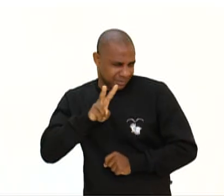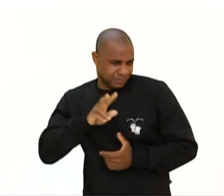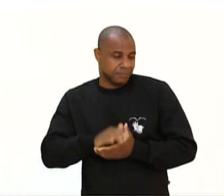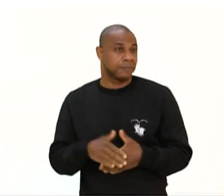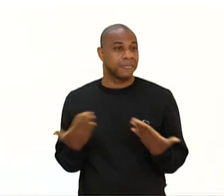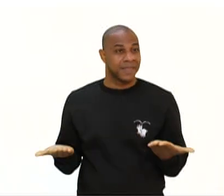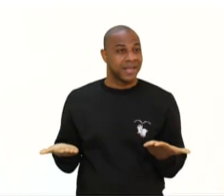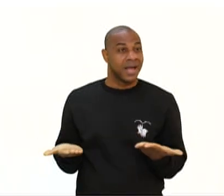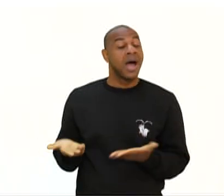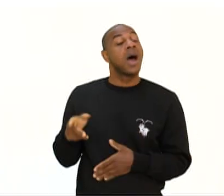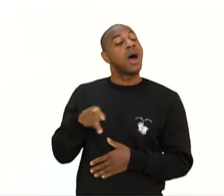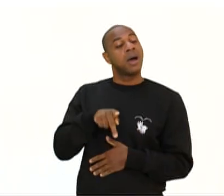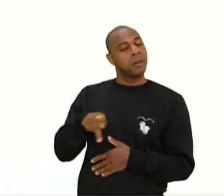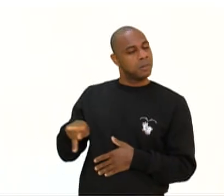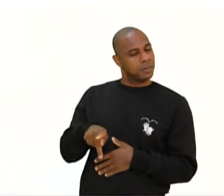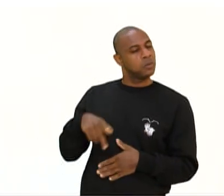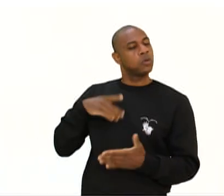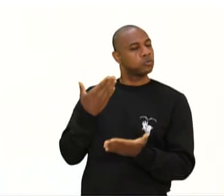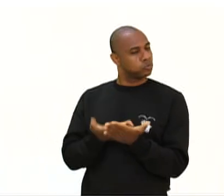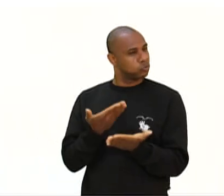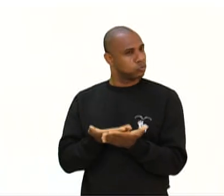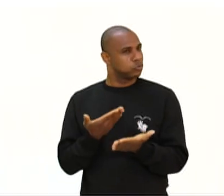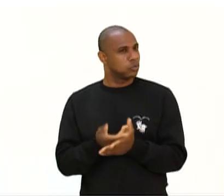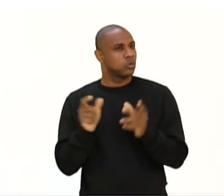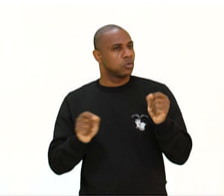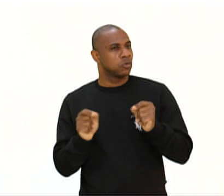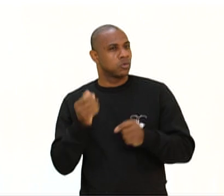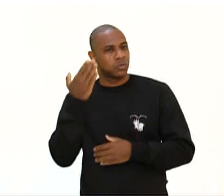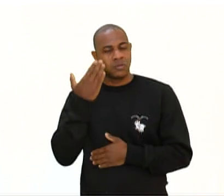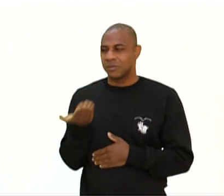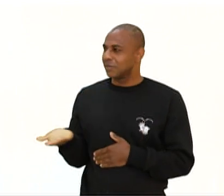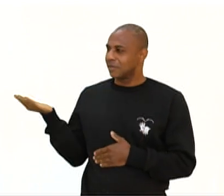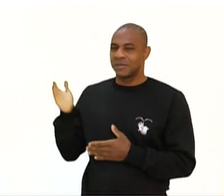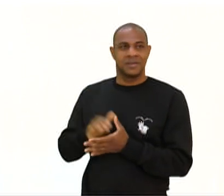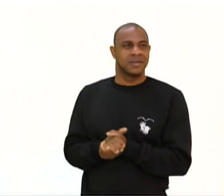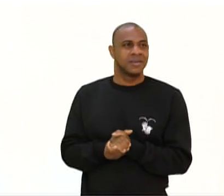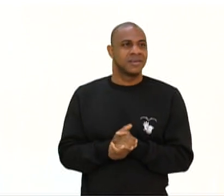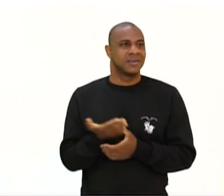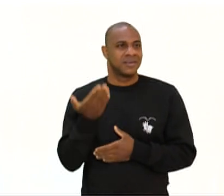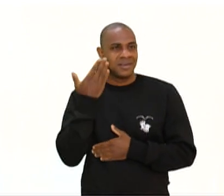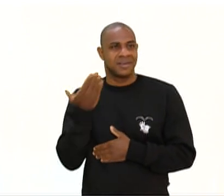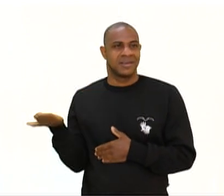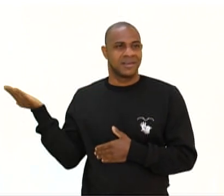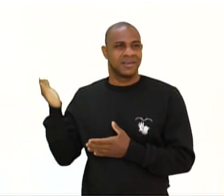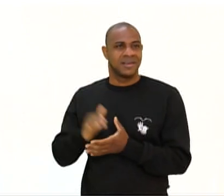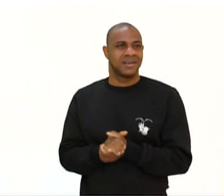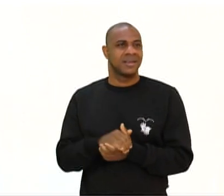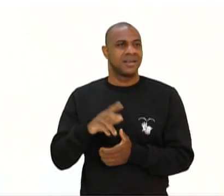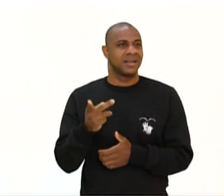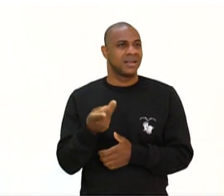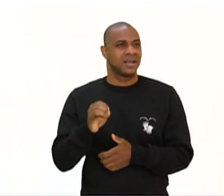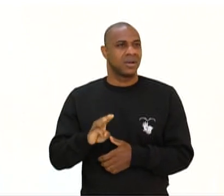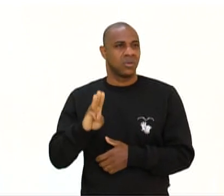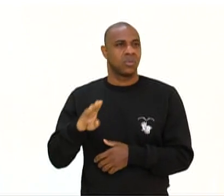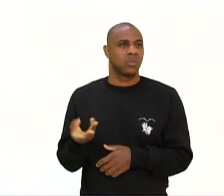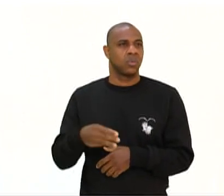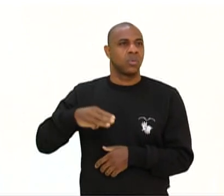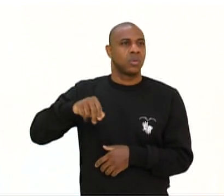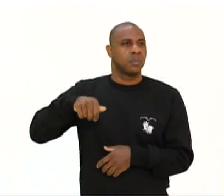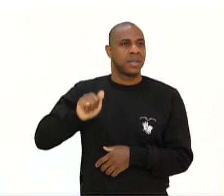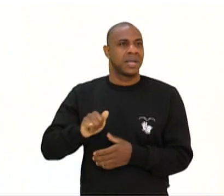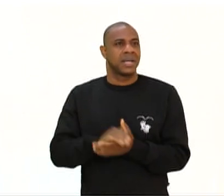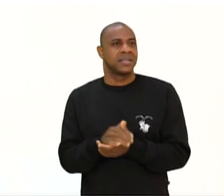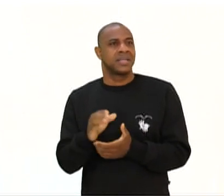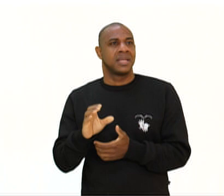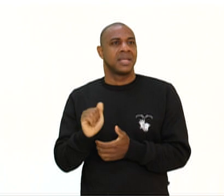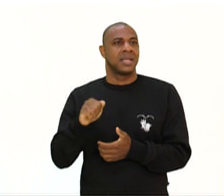Ah, teacher, a gente estudou sobre many or much, né? Sobre os quantifiers, how many, how